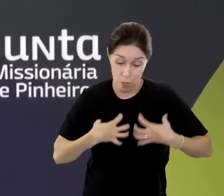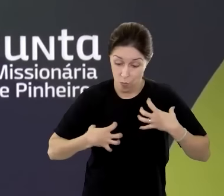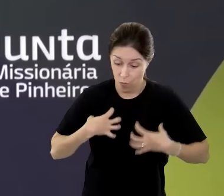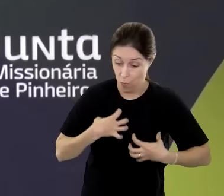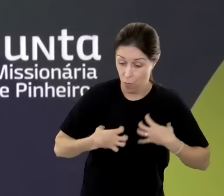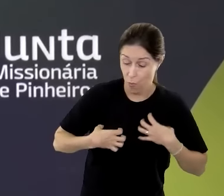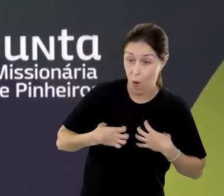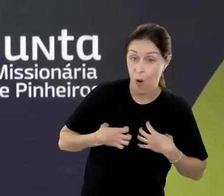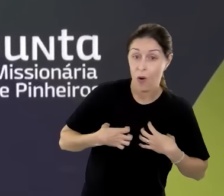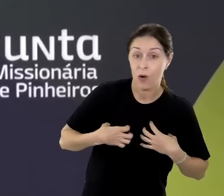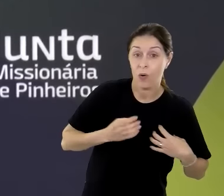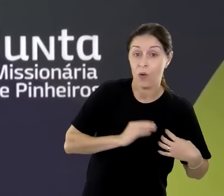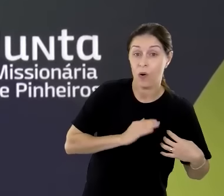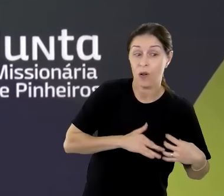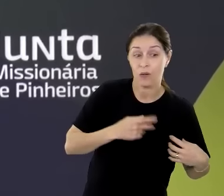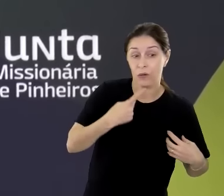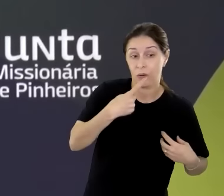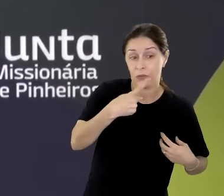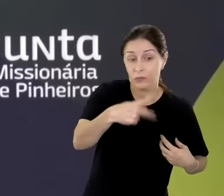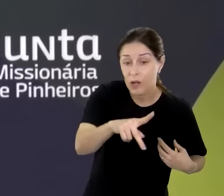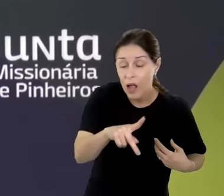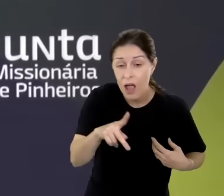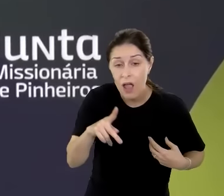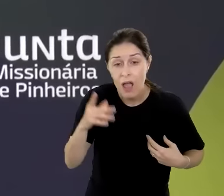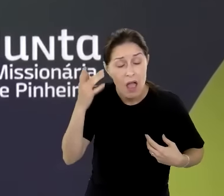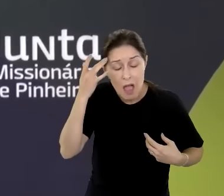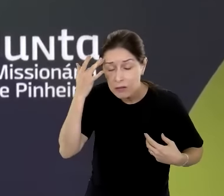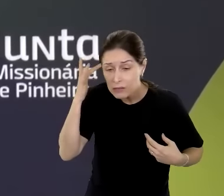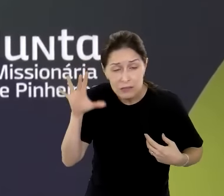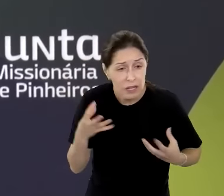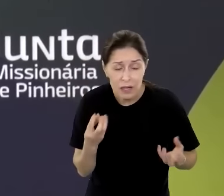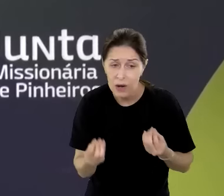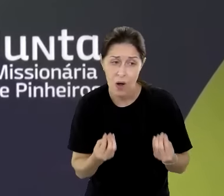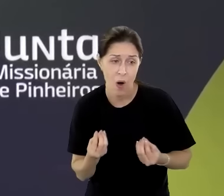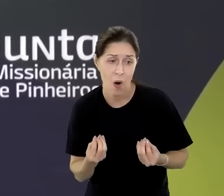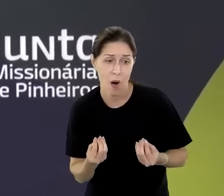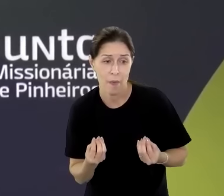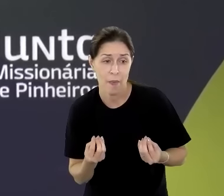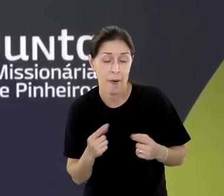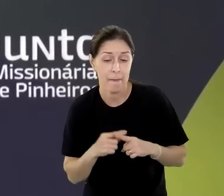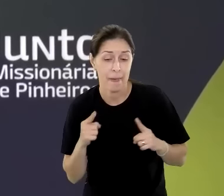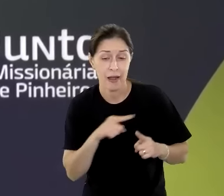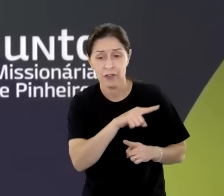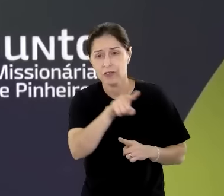Ansiedade. Quem sabe você tem sofrido com esse problema ao longo dos anos.